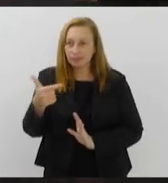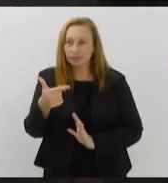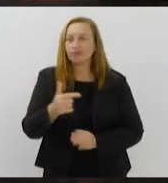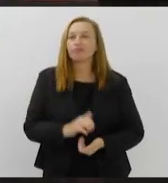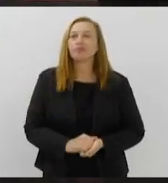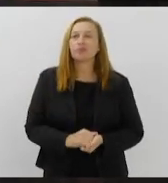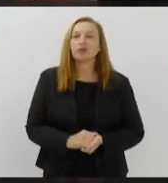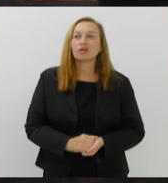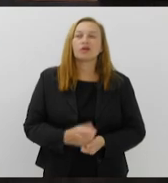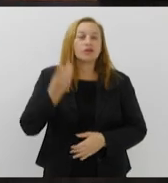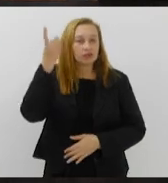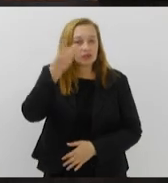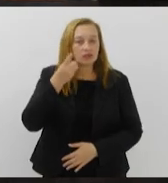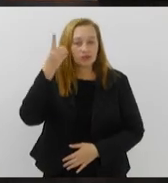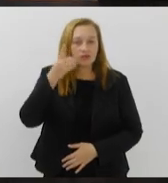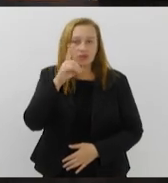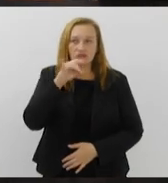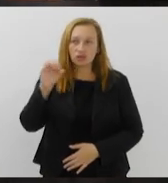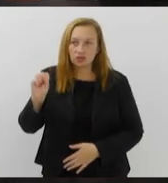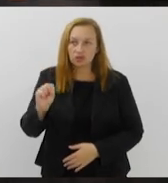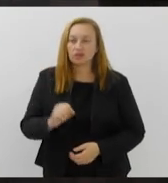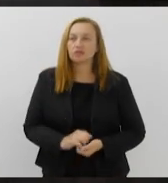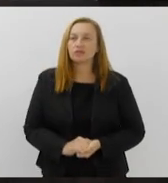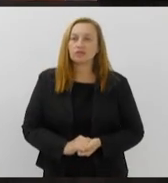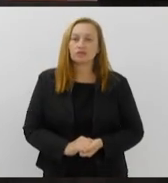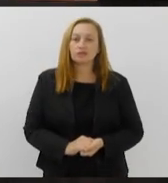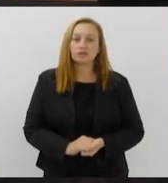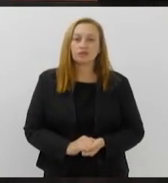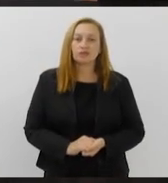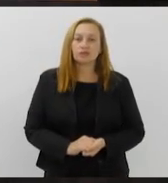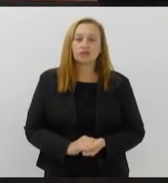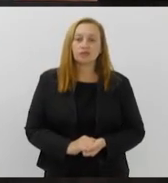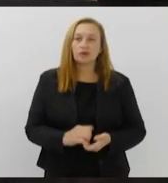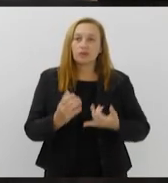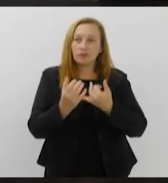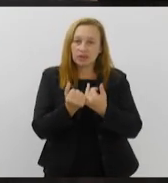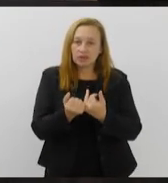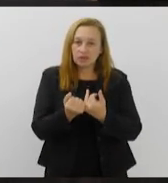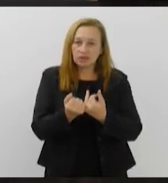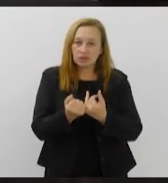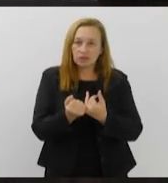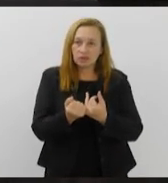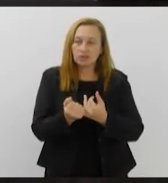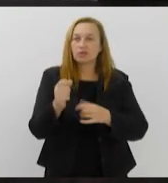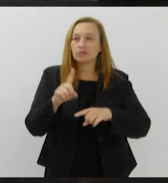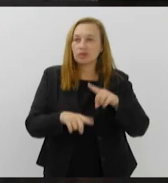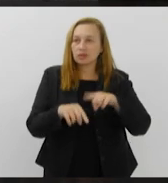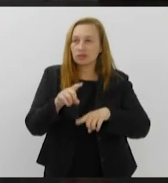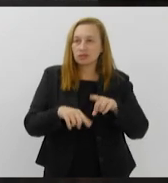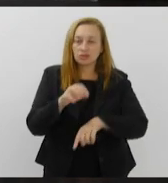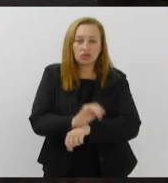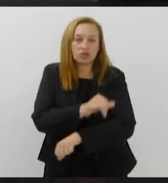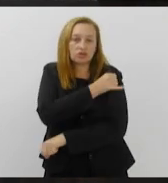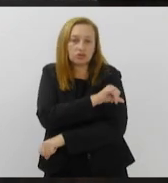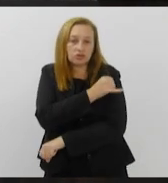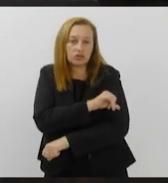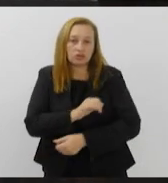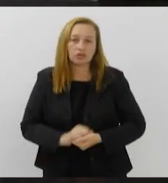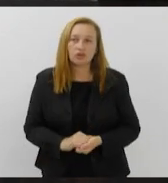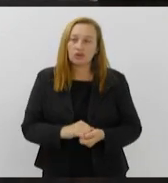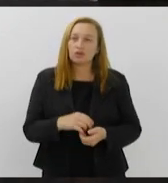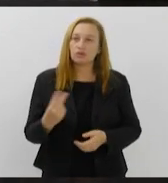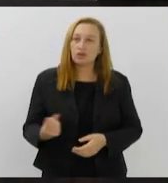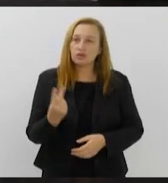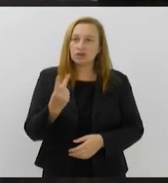2022, de autoria do deputado Dionísio Lins, que considera patrimônio imaterial do Estado do Rio de Janeiro para fins de